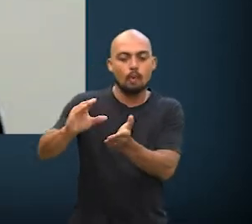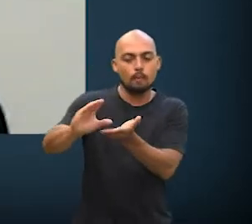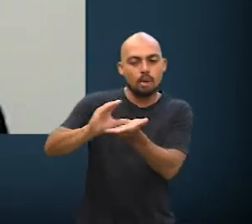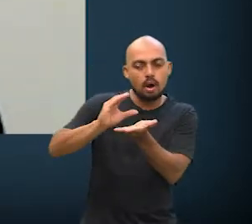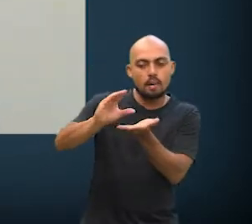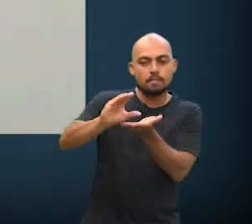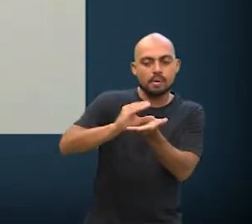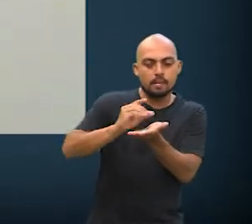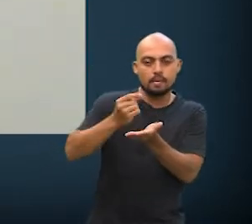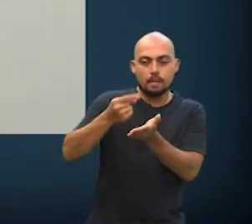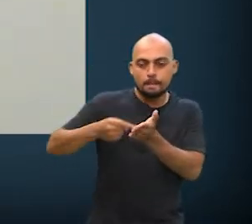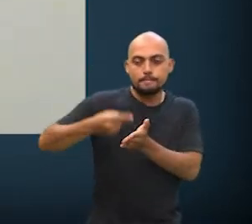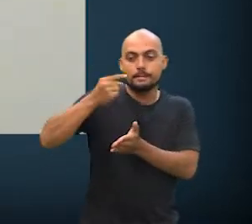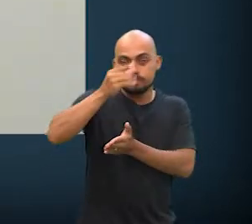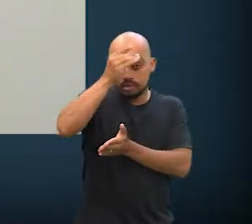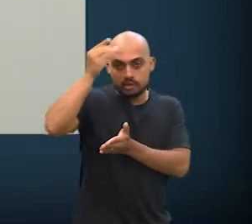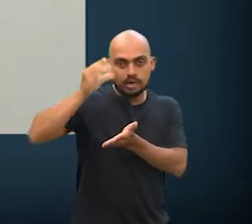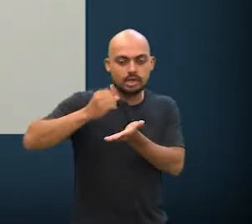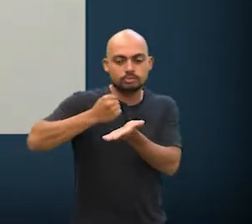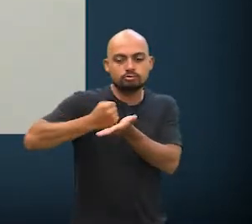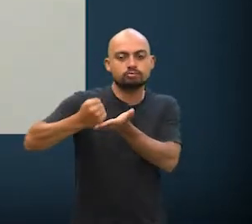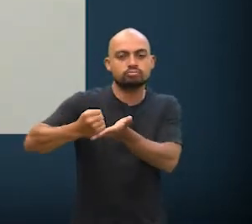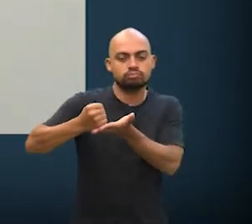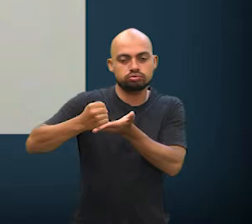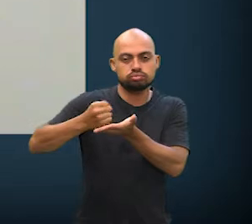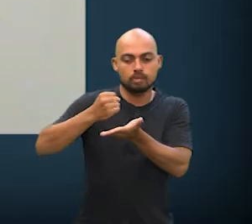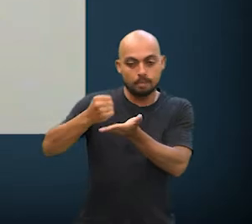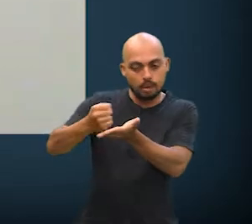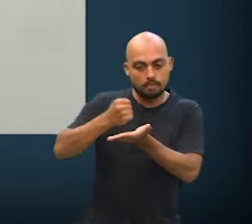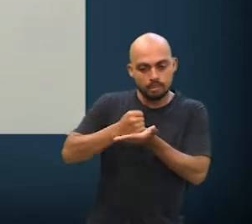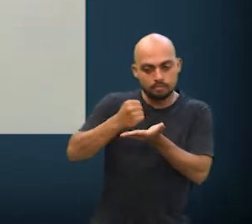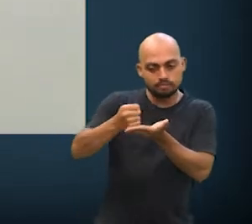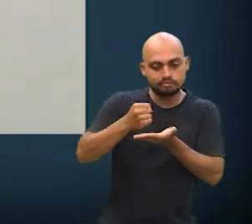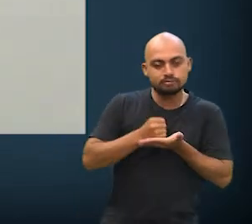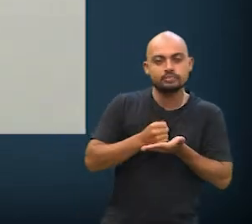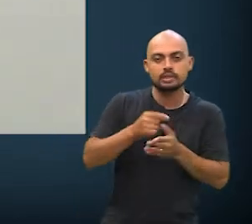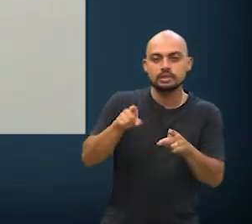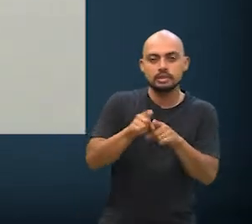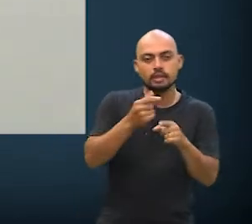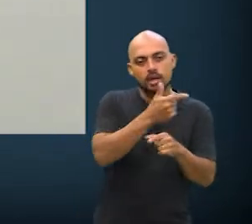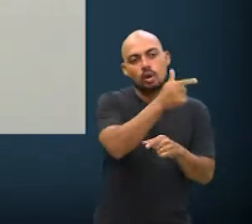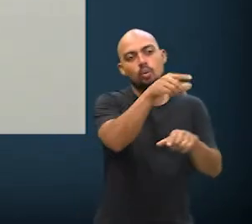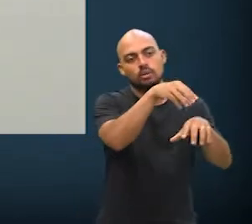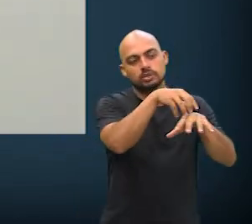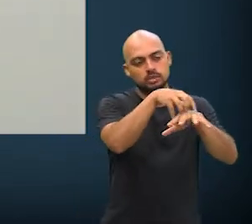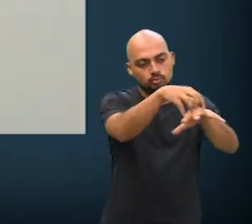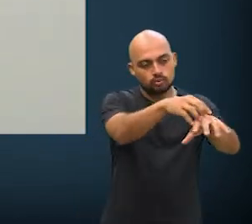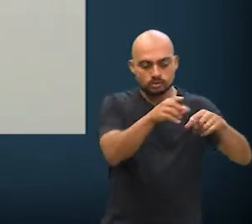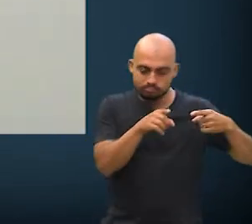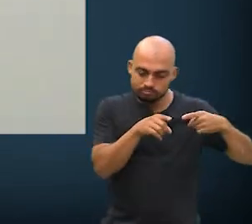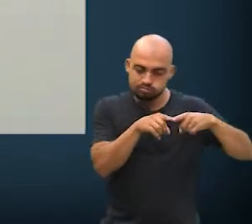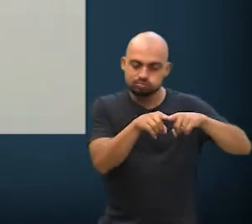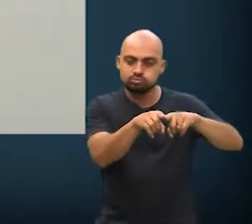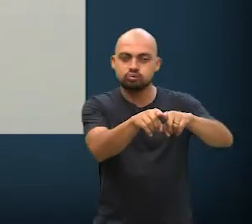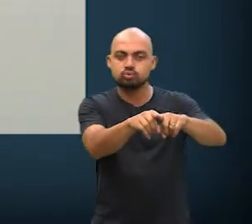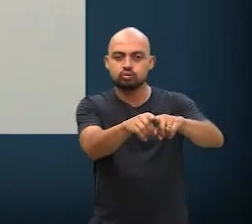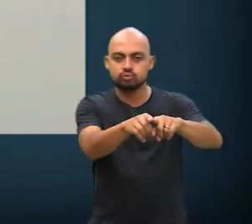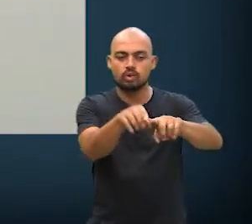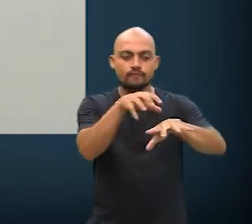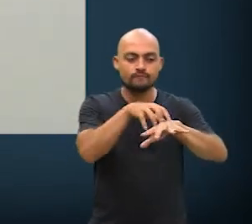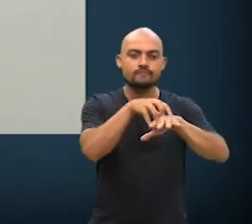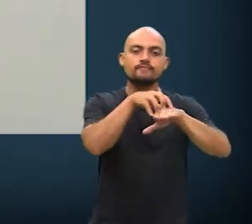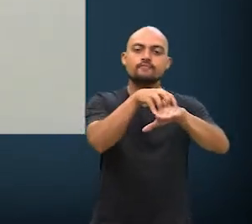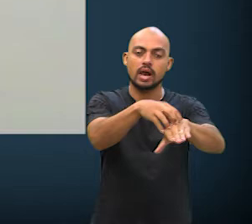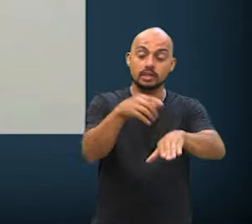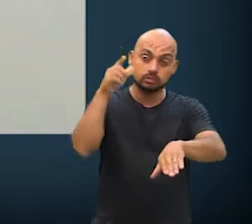clientes contratando e as primeiras transportadoras parceiras realizando as ofertas do frete. Então, foi onde a gente começou